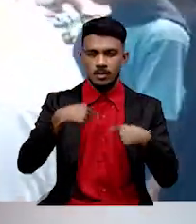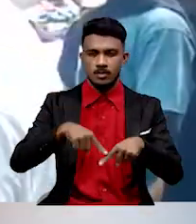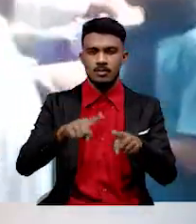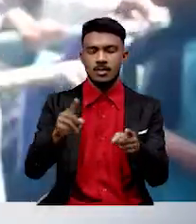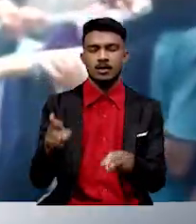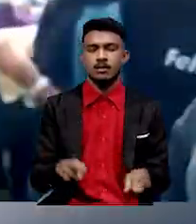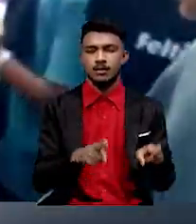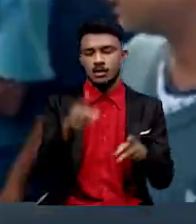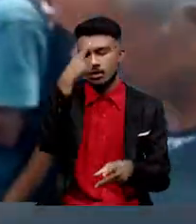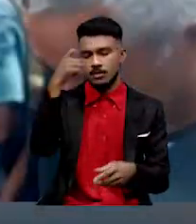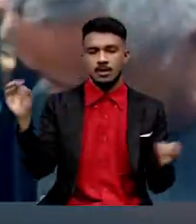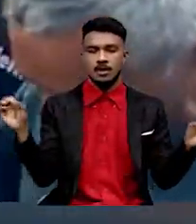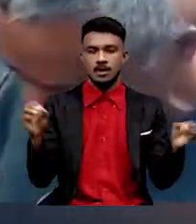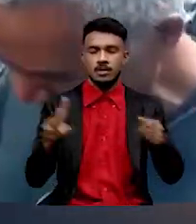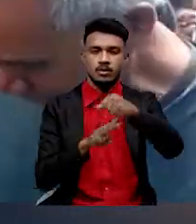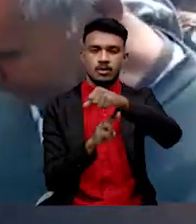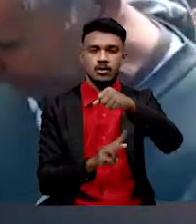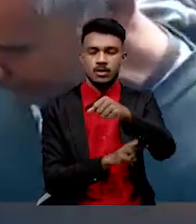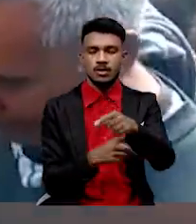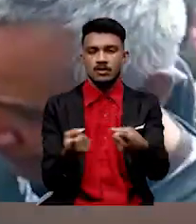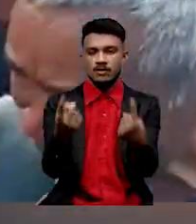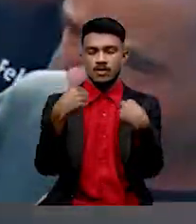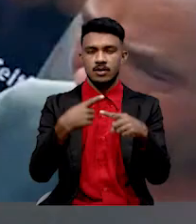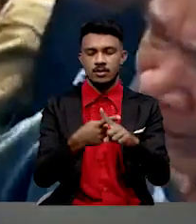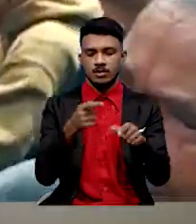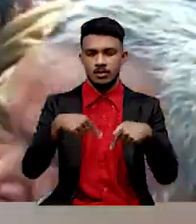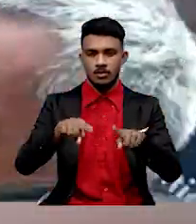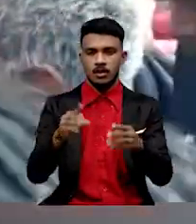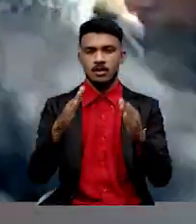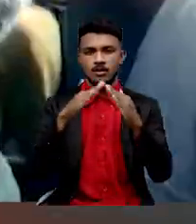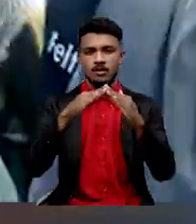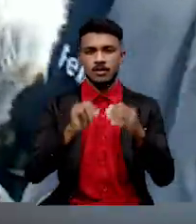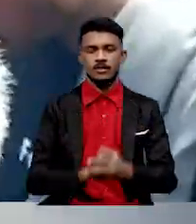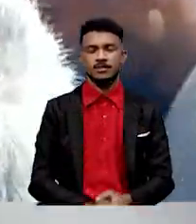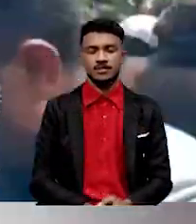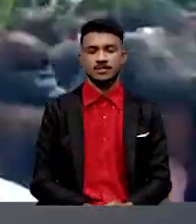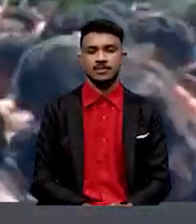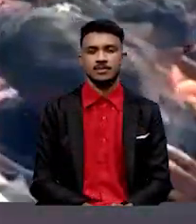la ia ponte, hafo infila husi Maliana Vila. Fátima Pereira, GMN.